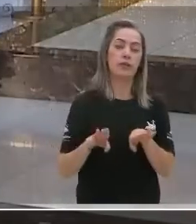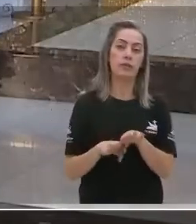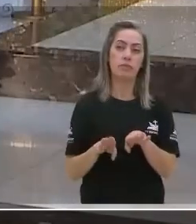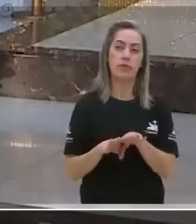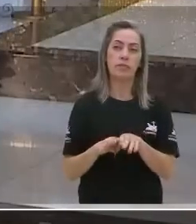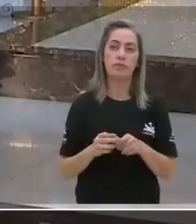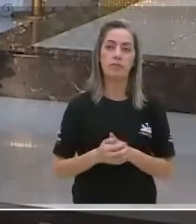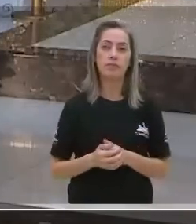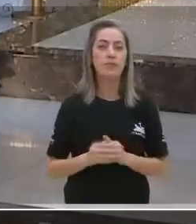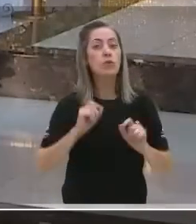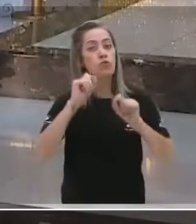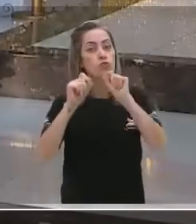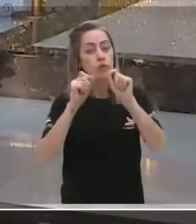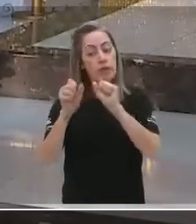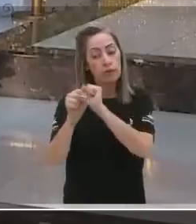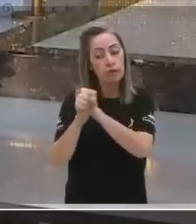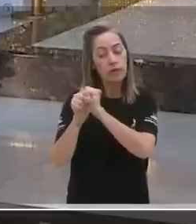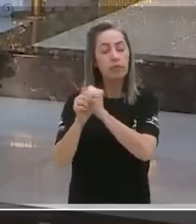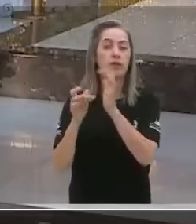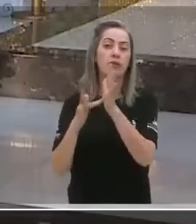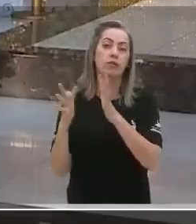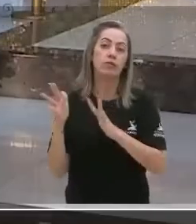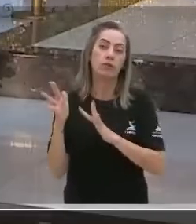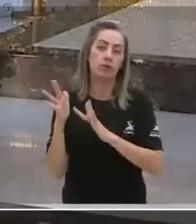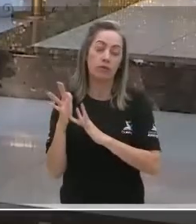O que esperar de Jesus?